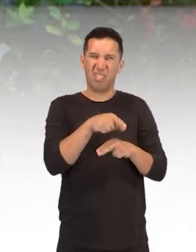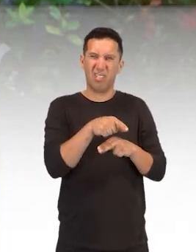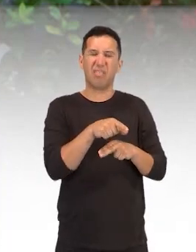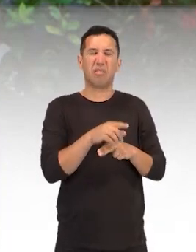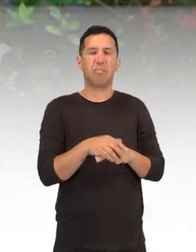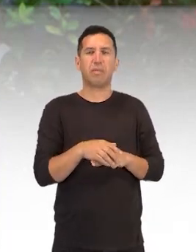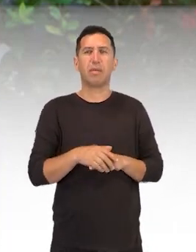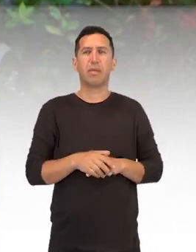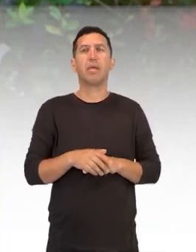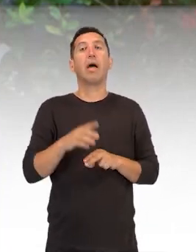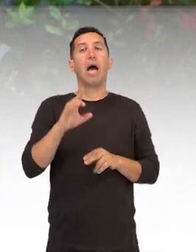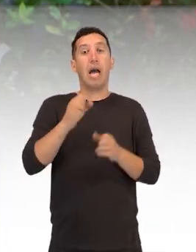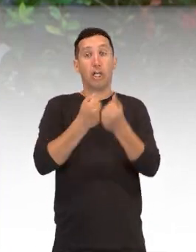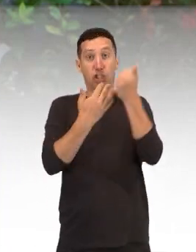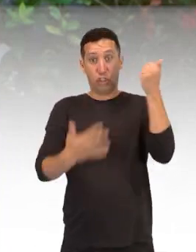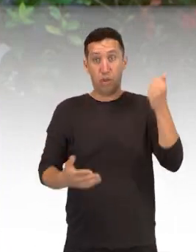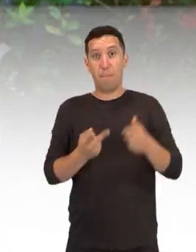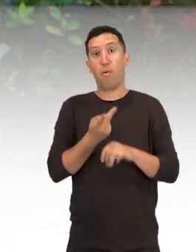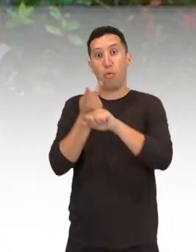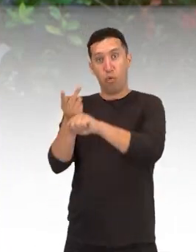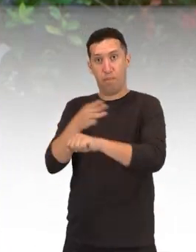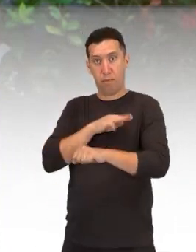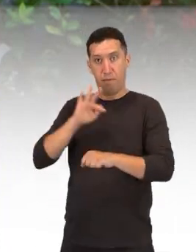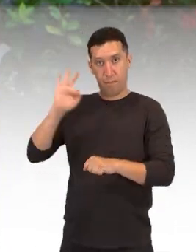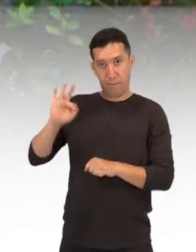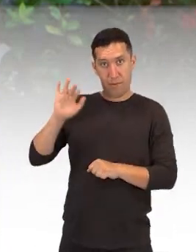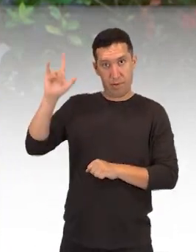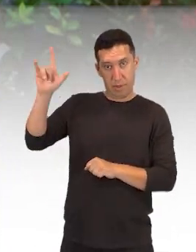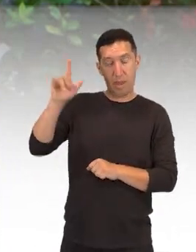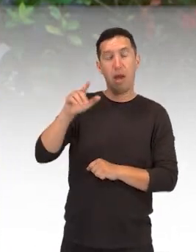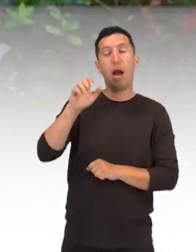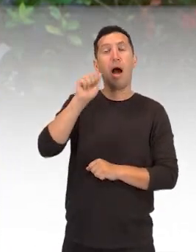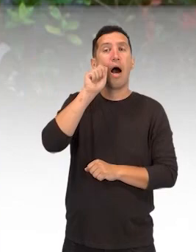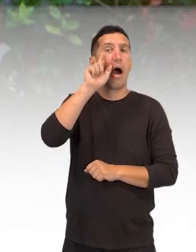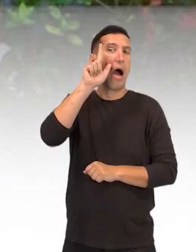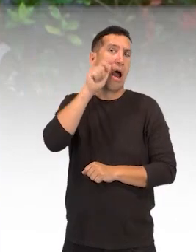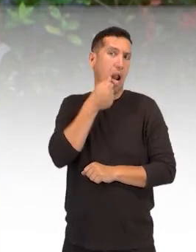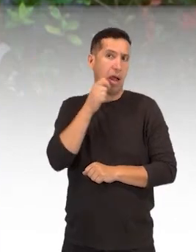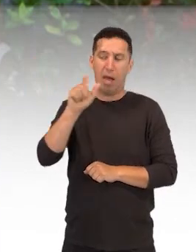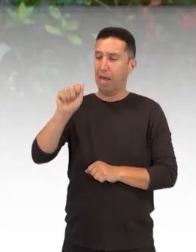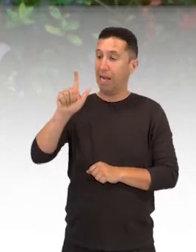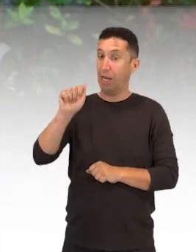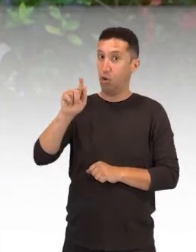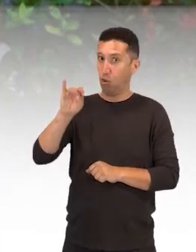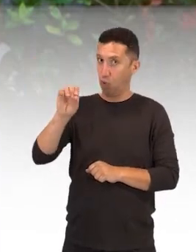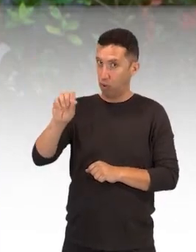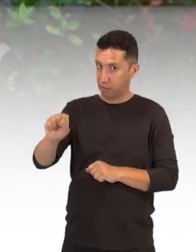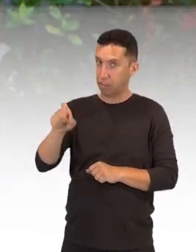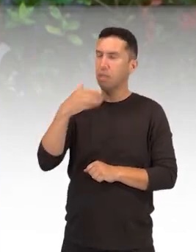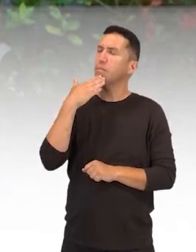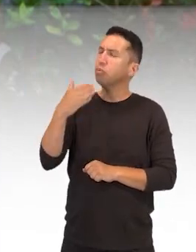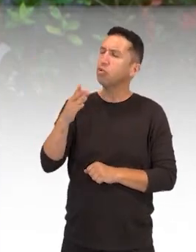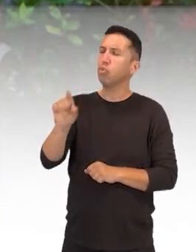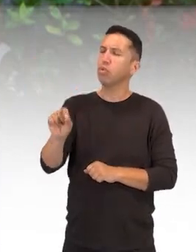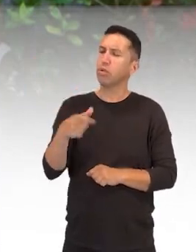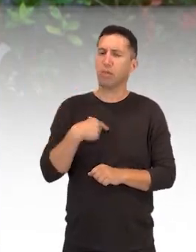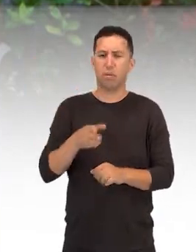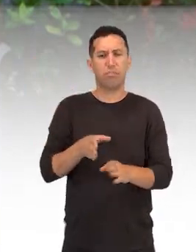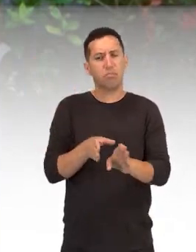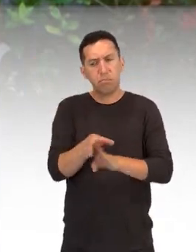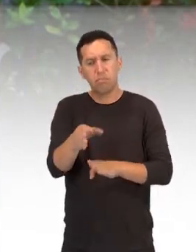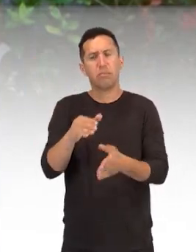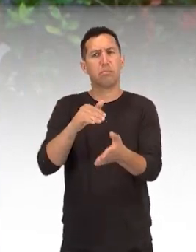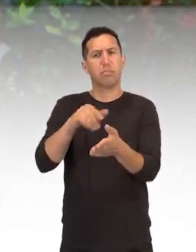transporte escolar, a direção do IFAL procurou o Ministério Público Federal em Alagoas em busca de uma solução. O MPF recomendou